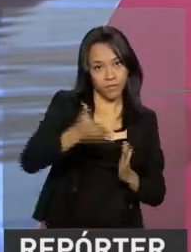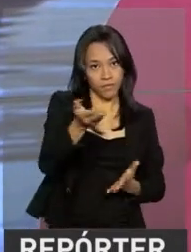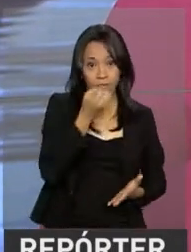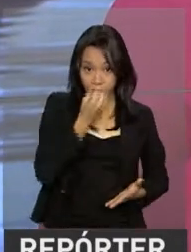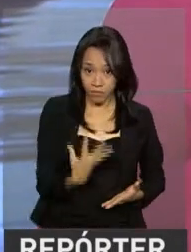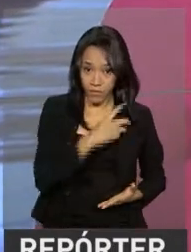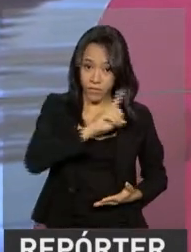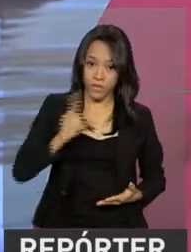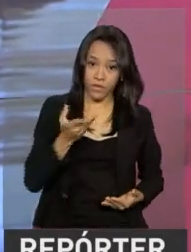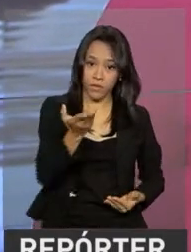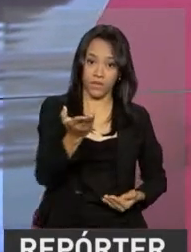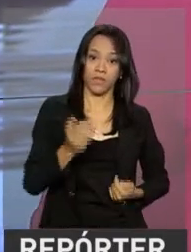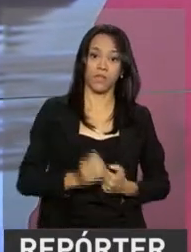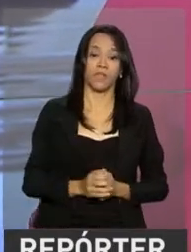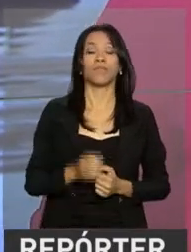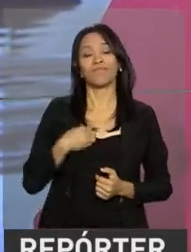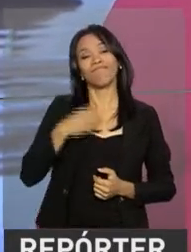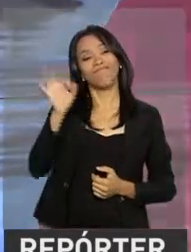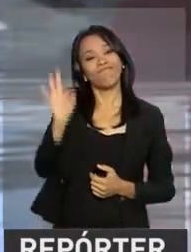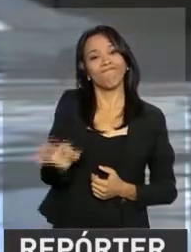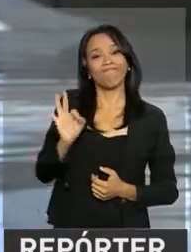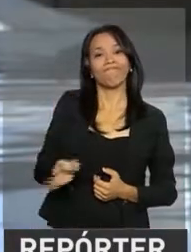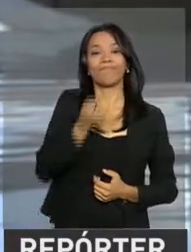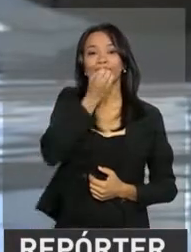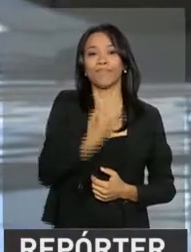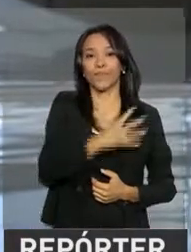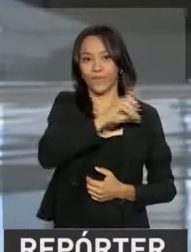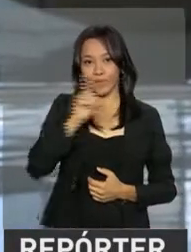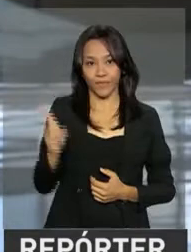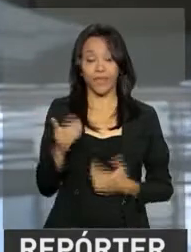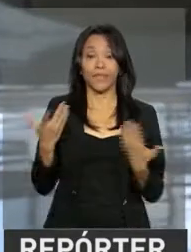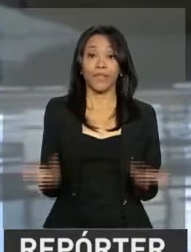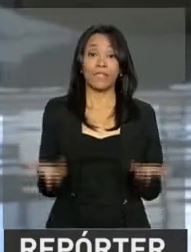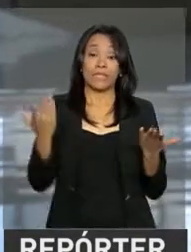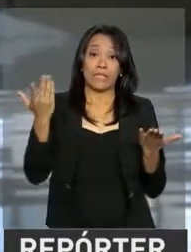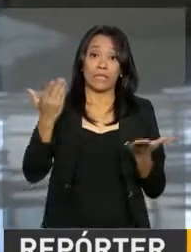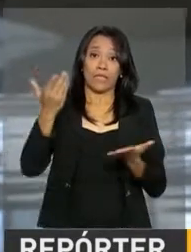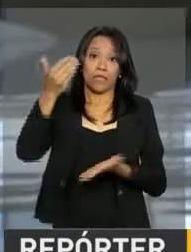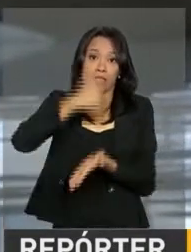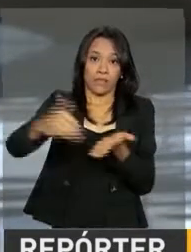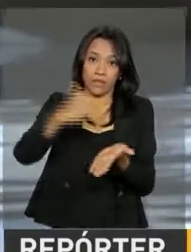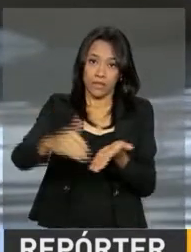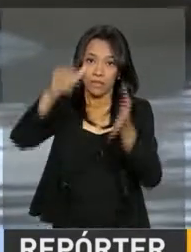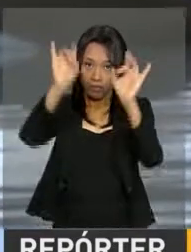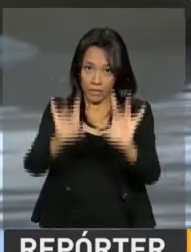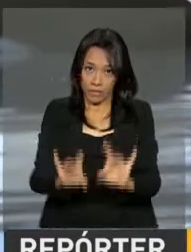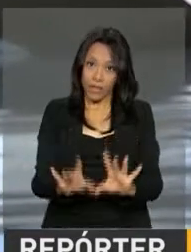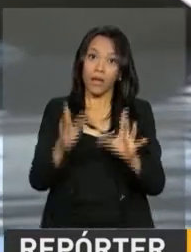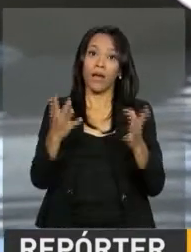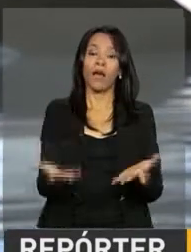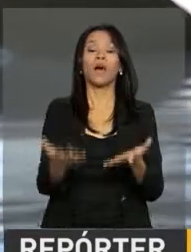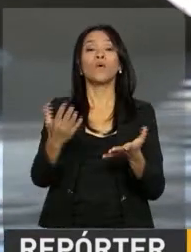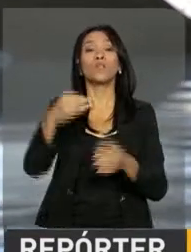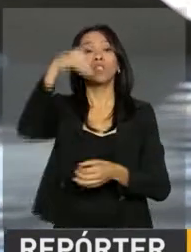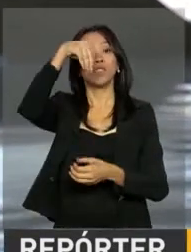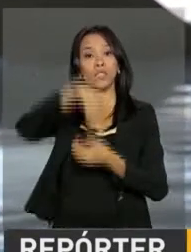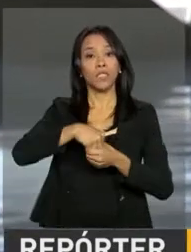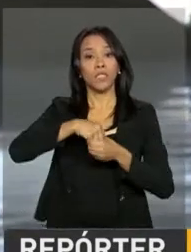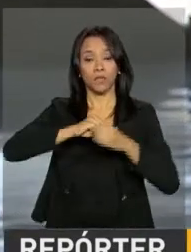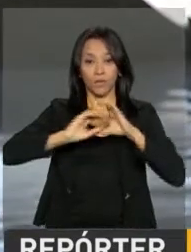o bom dia leandro é isso mesmo leandro a secretaria especial de comunicação da presidência da república